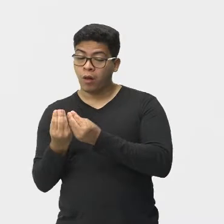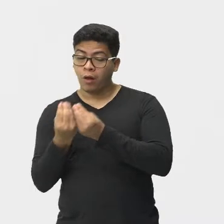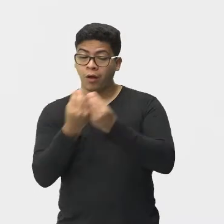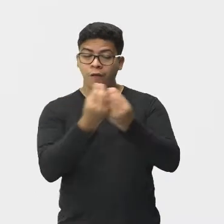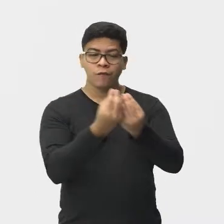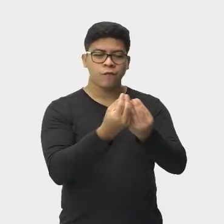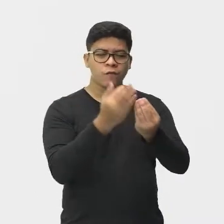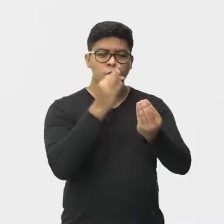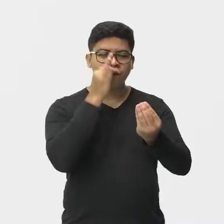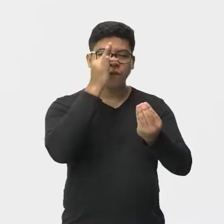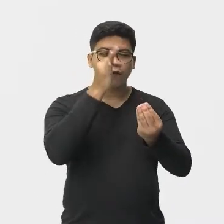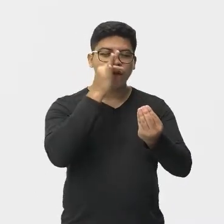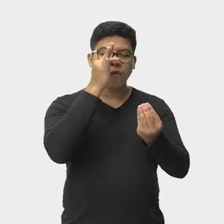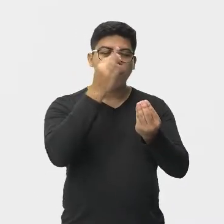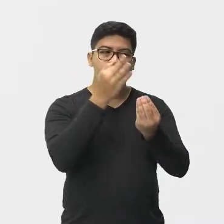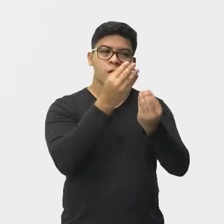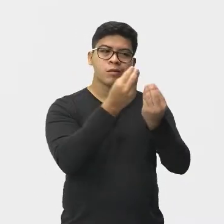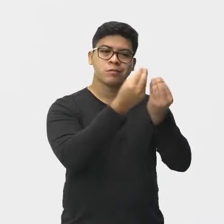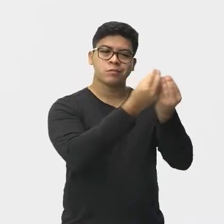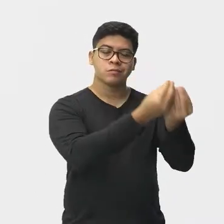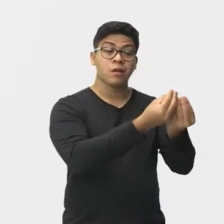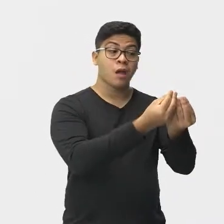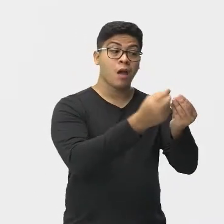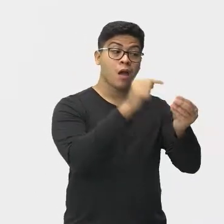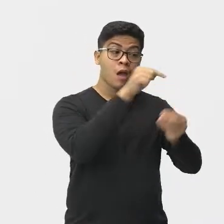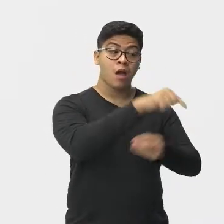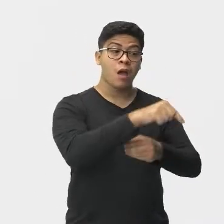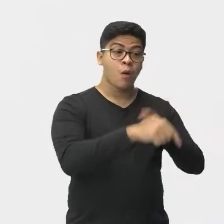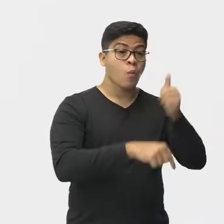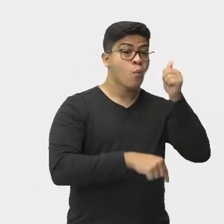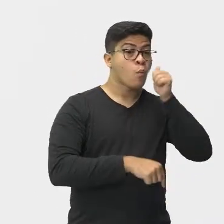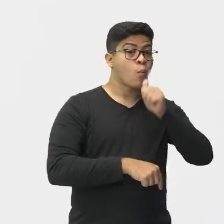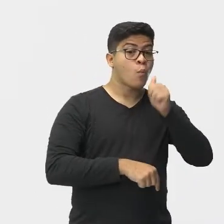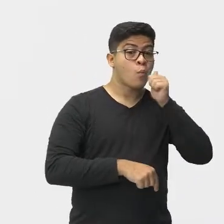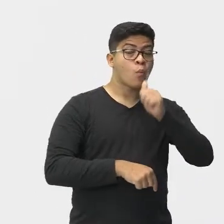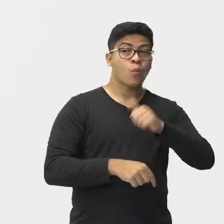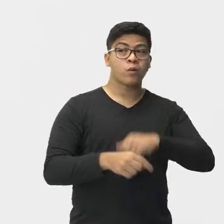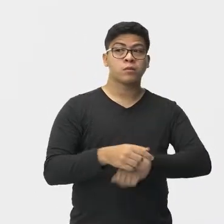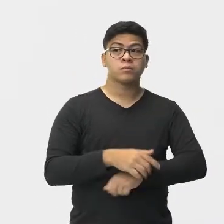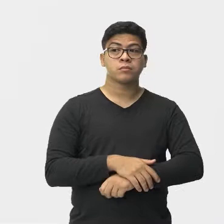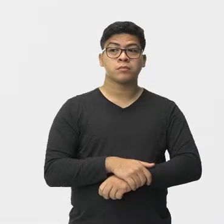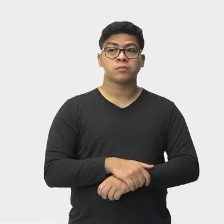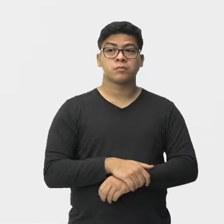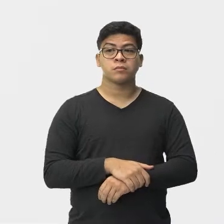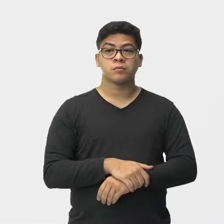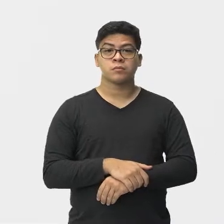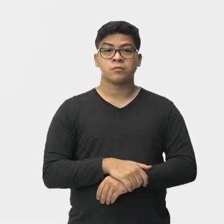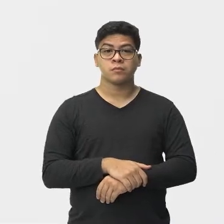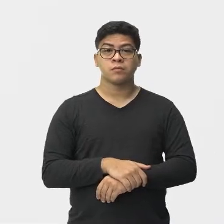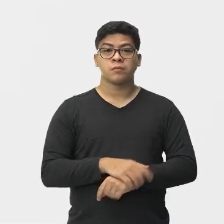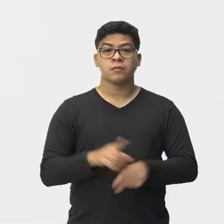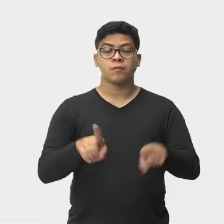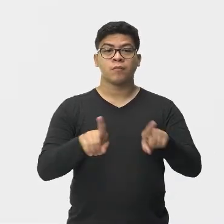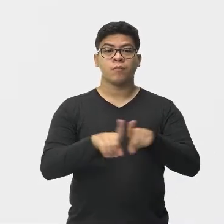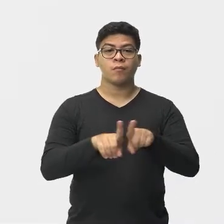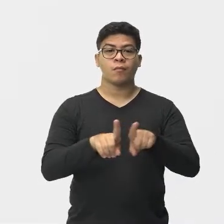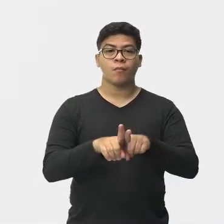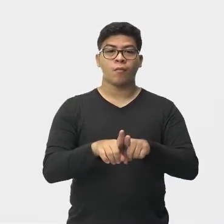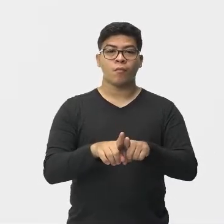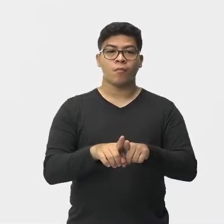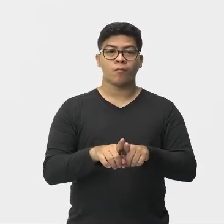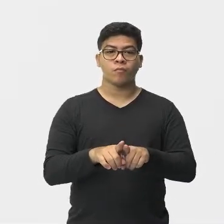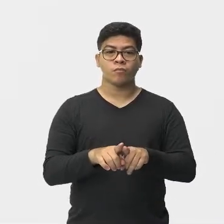chicas. Aqui eu estou falando que os meninos deram flores às meninas. E aqui eu tenho o